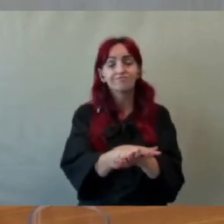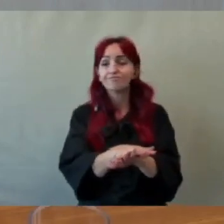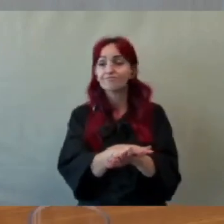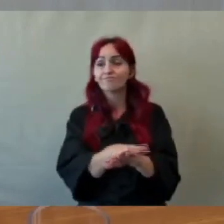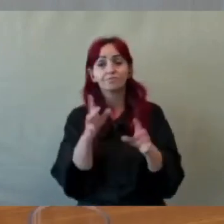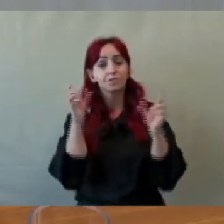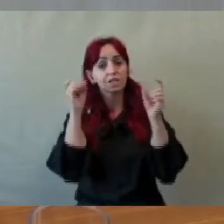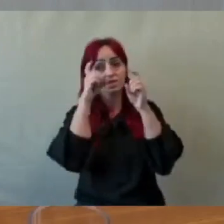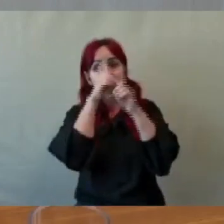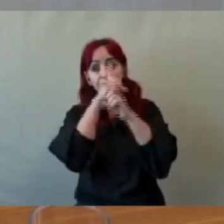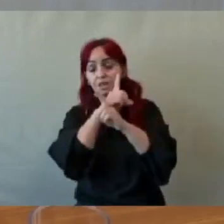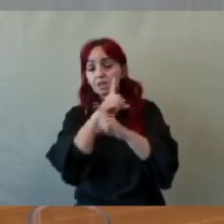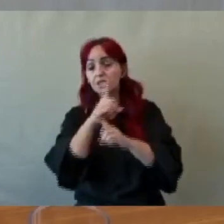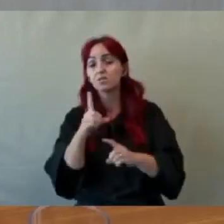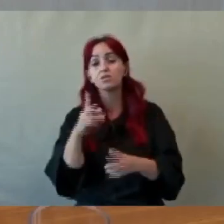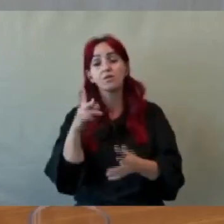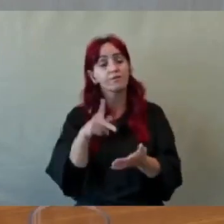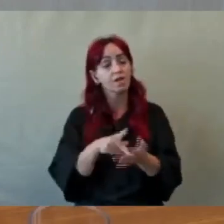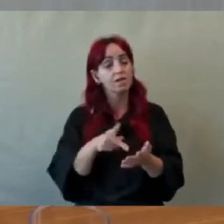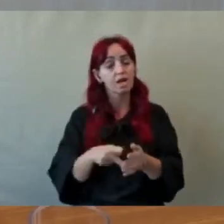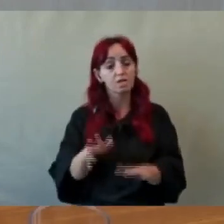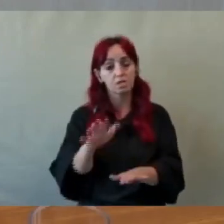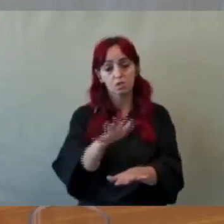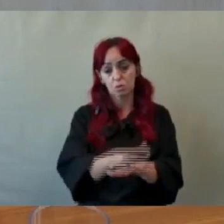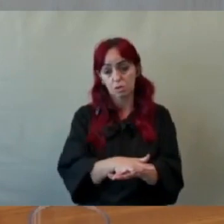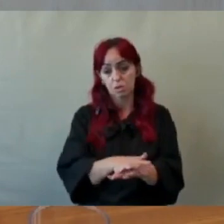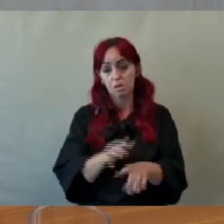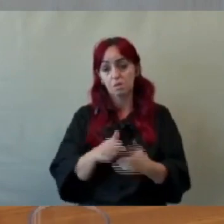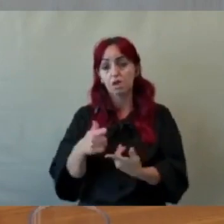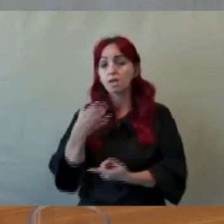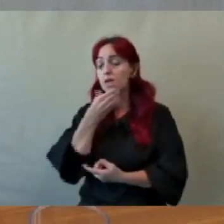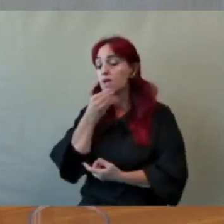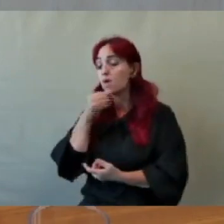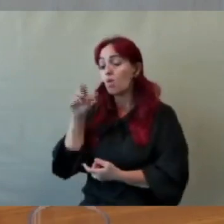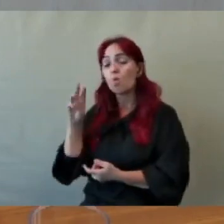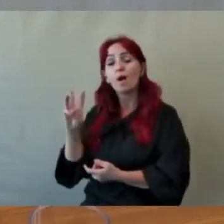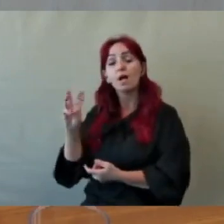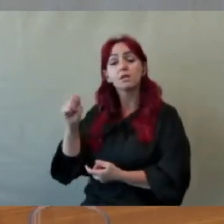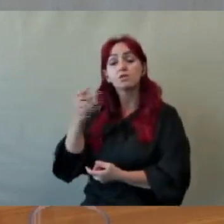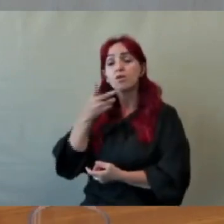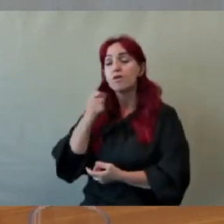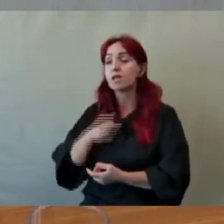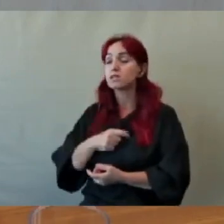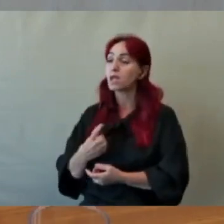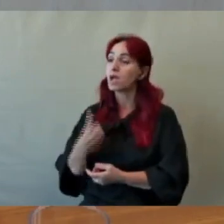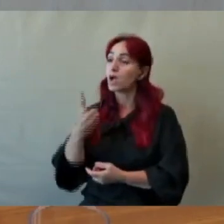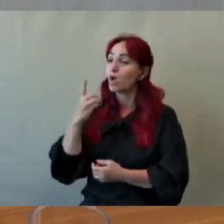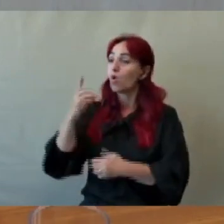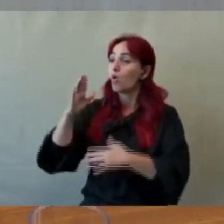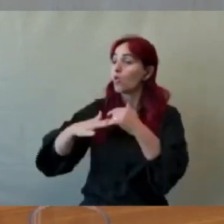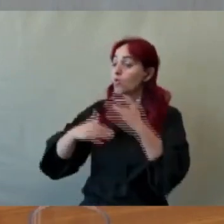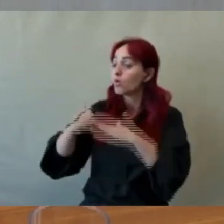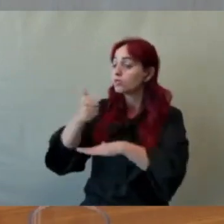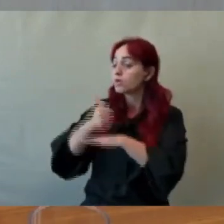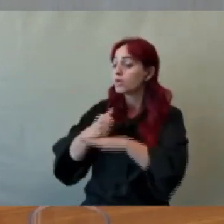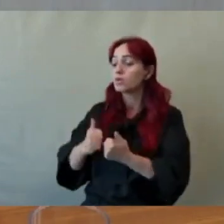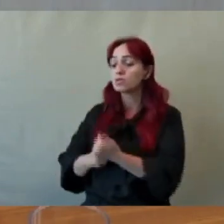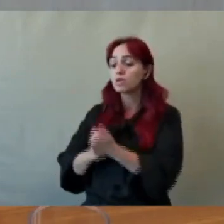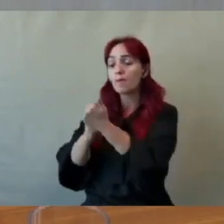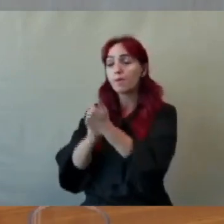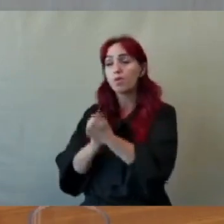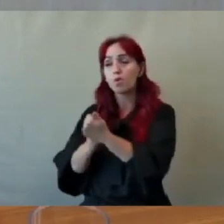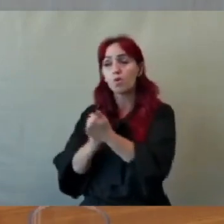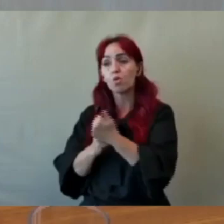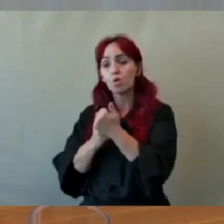incluir. Quando o Anderson fala de ter um profissional de apoio acompanhando junto a